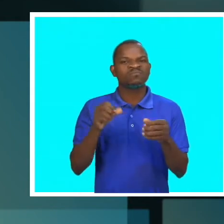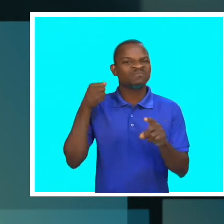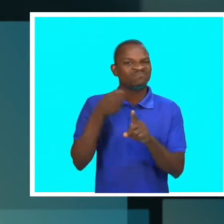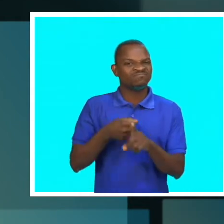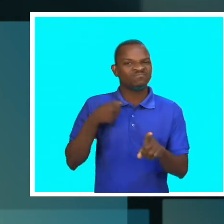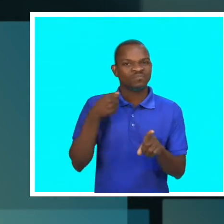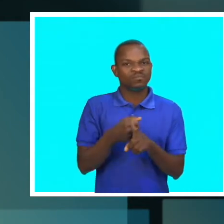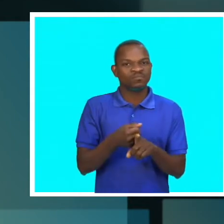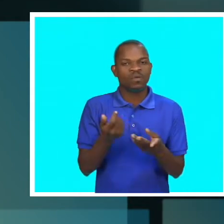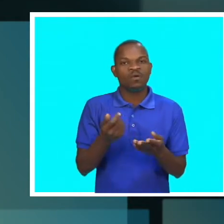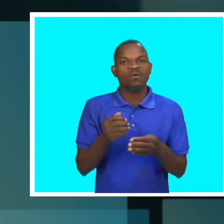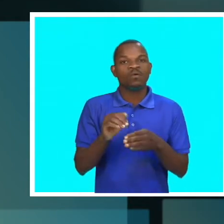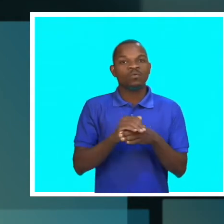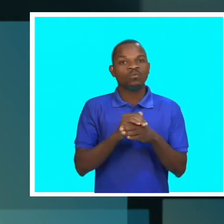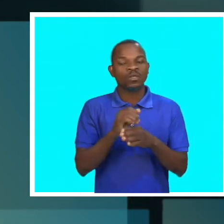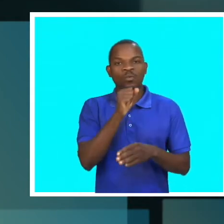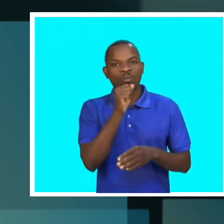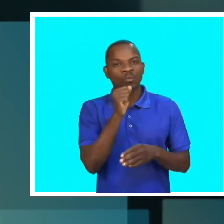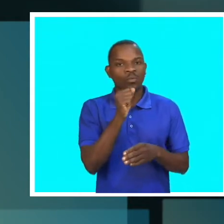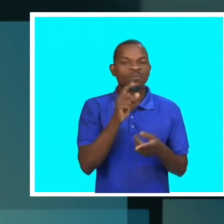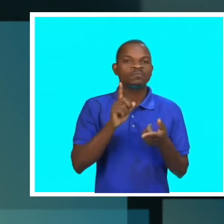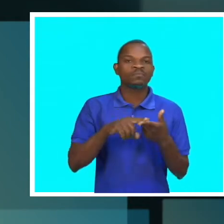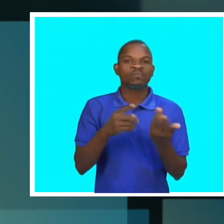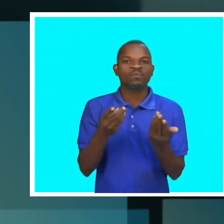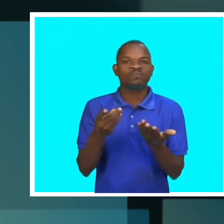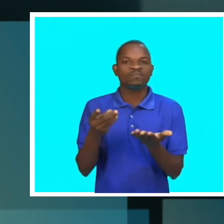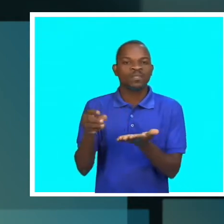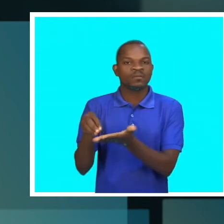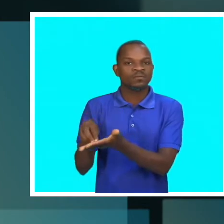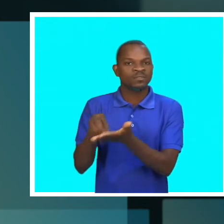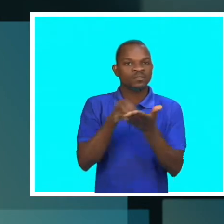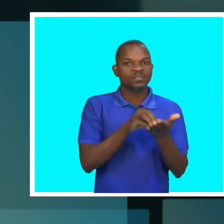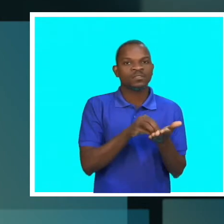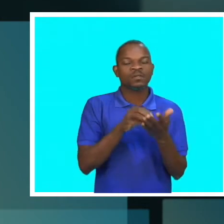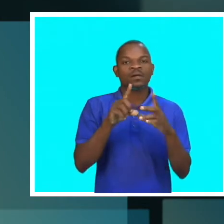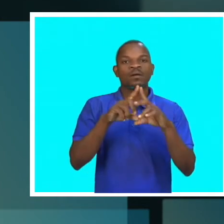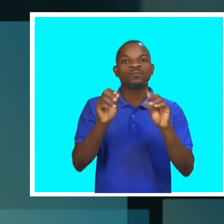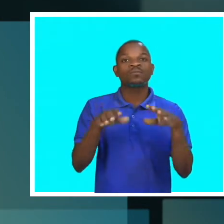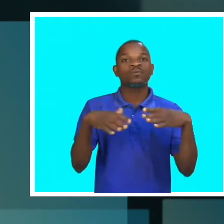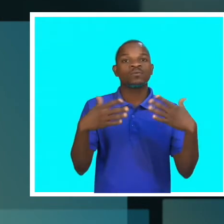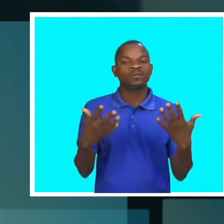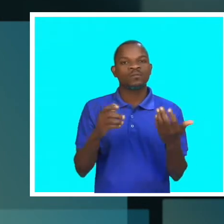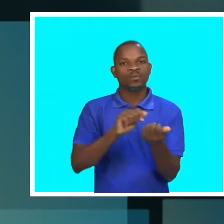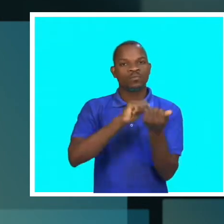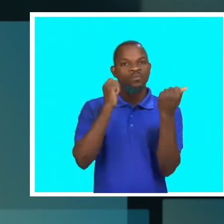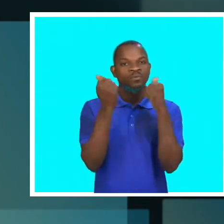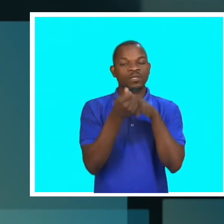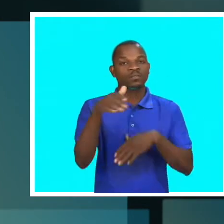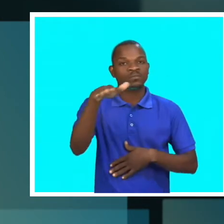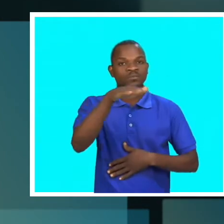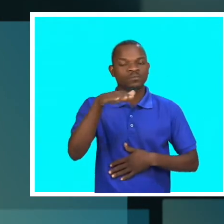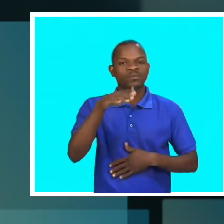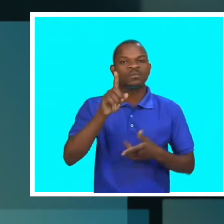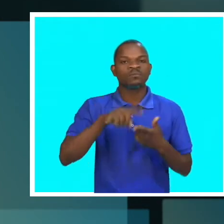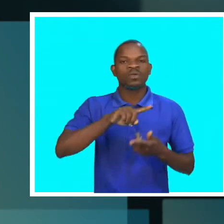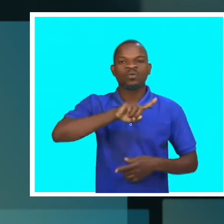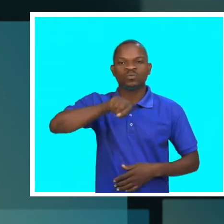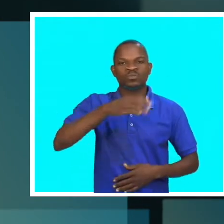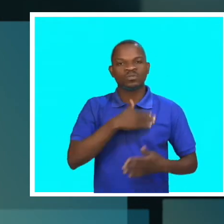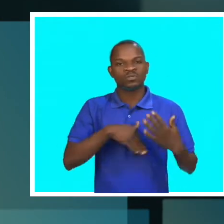Feminina tem lutado com as suas letras trazer aquilo que é a mudança na sociedade.